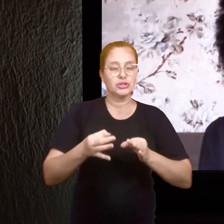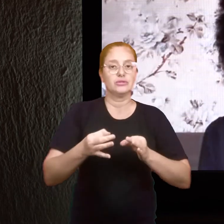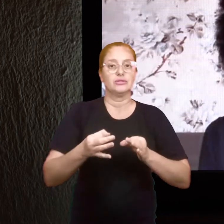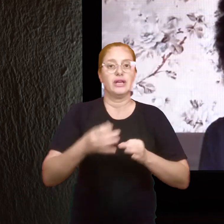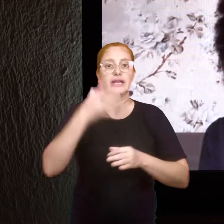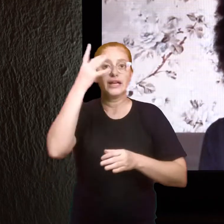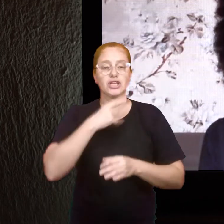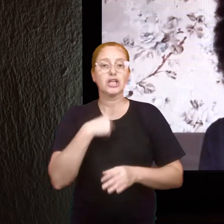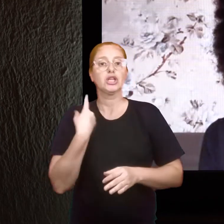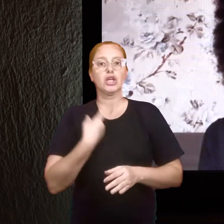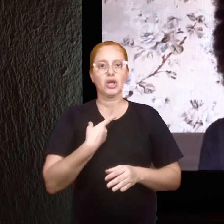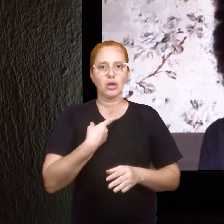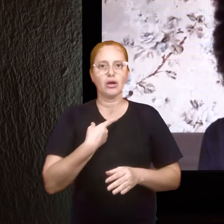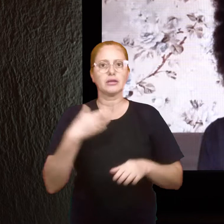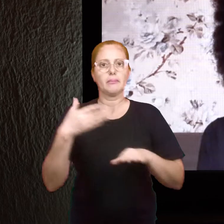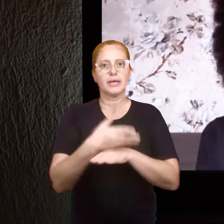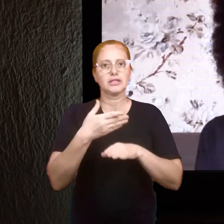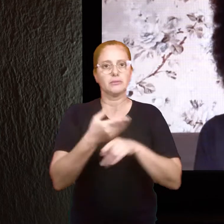cúmplice.